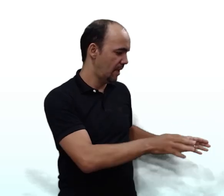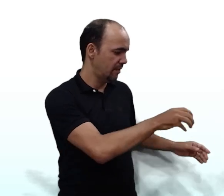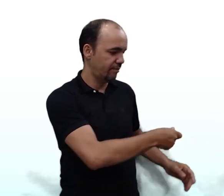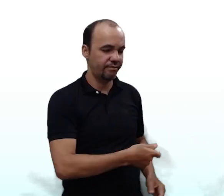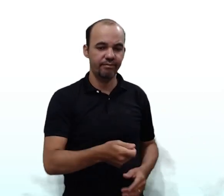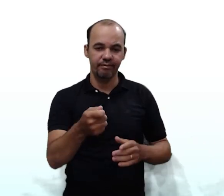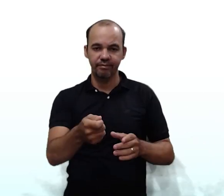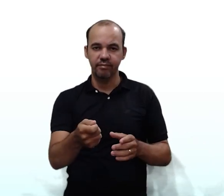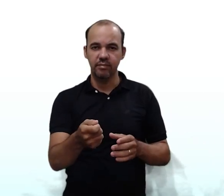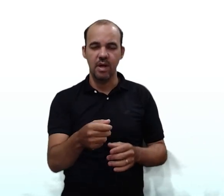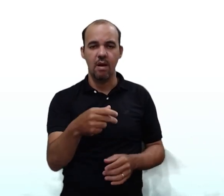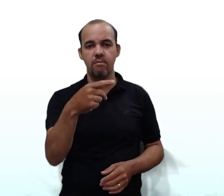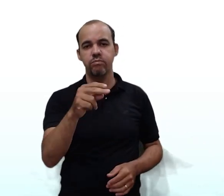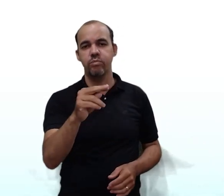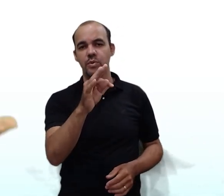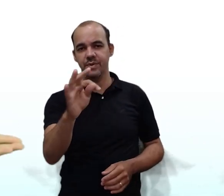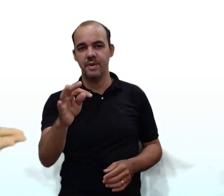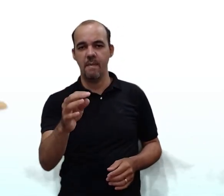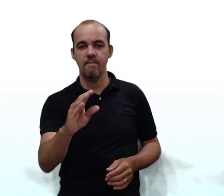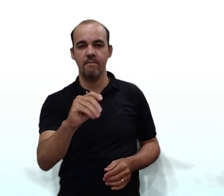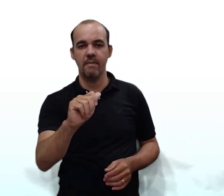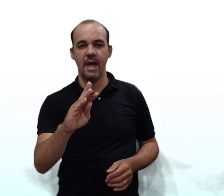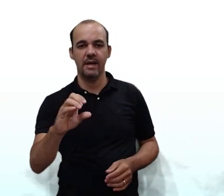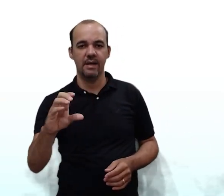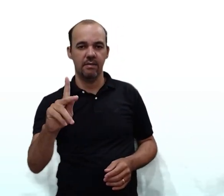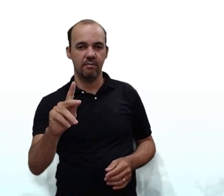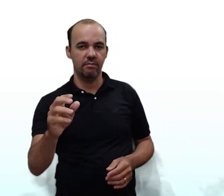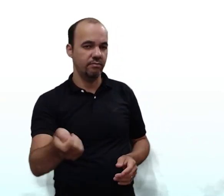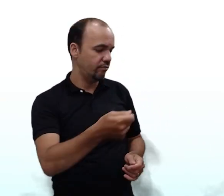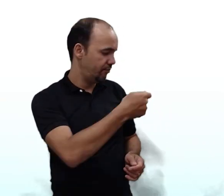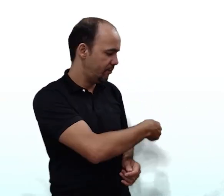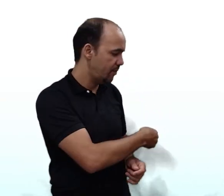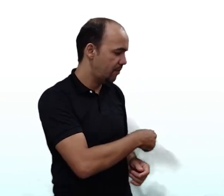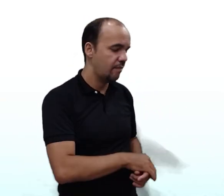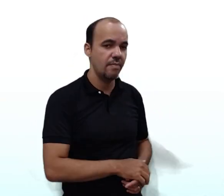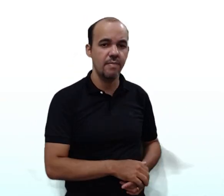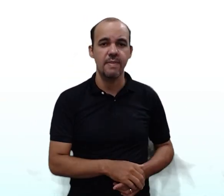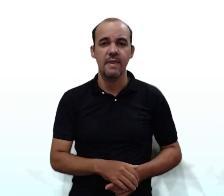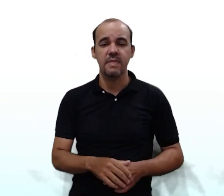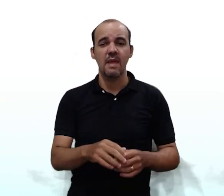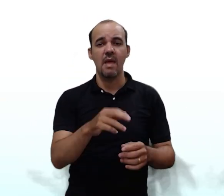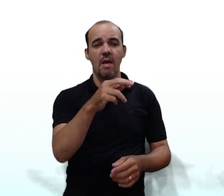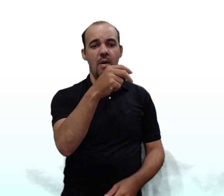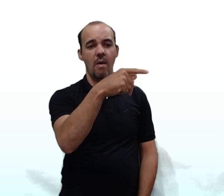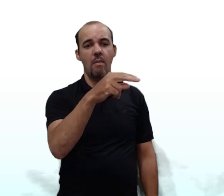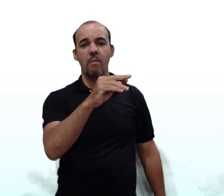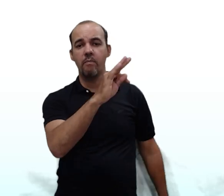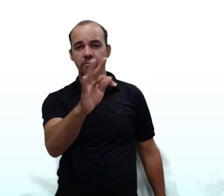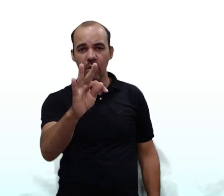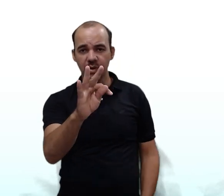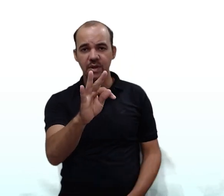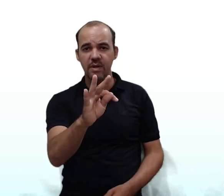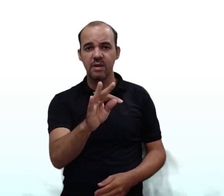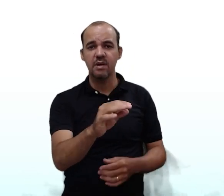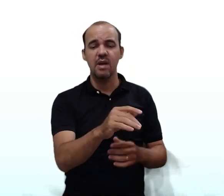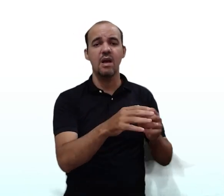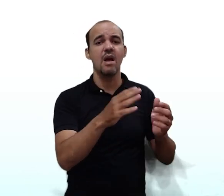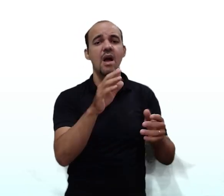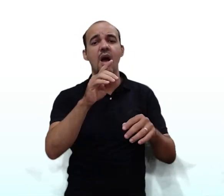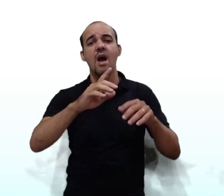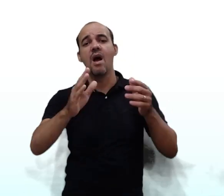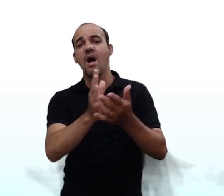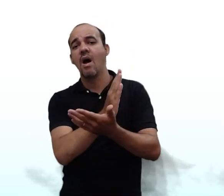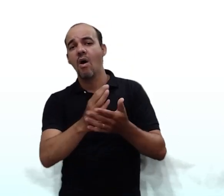put back, tá? E o put away significa lá, ó, to put something in its original place.